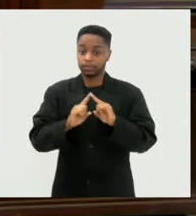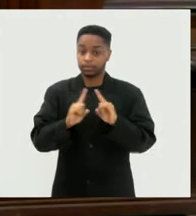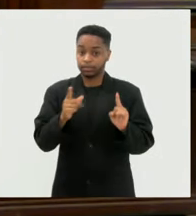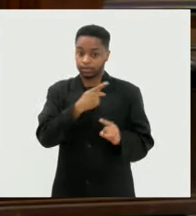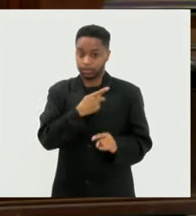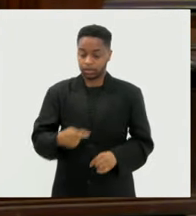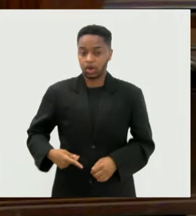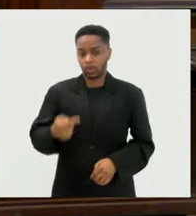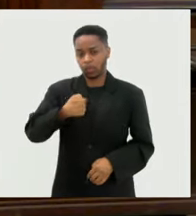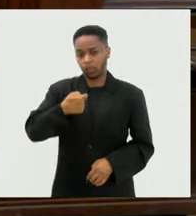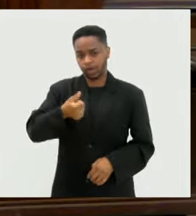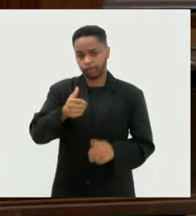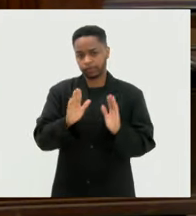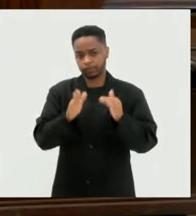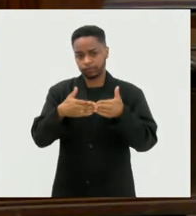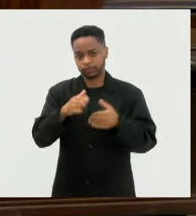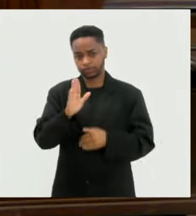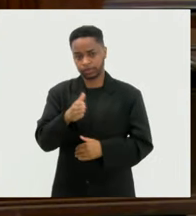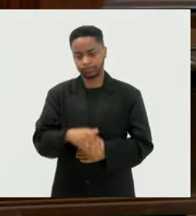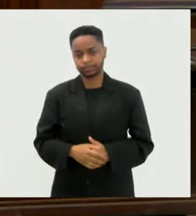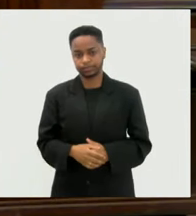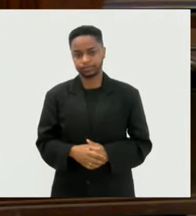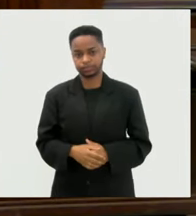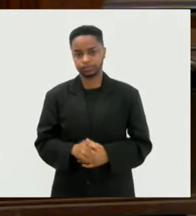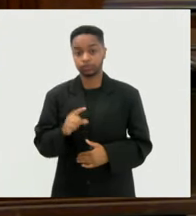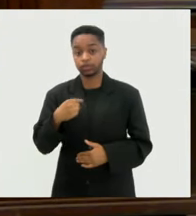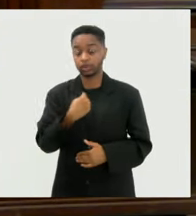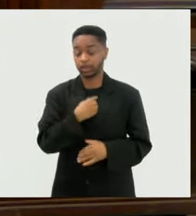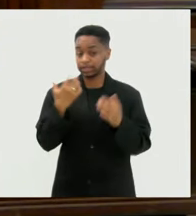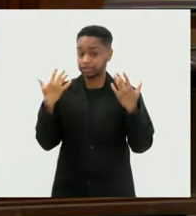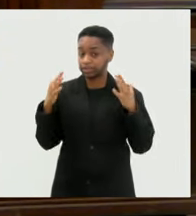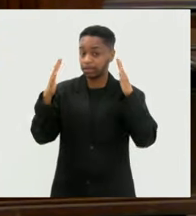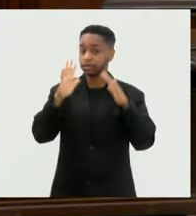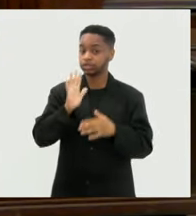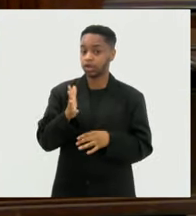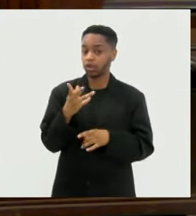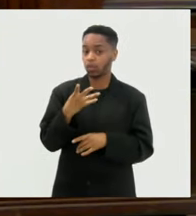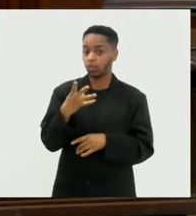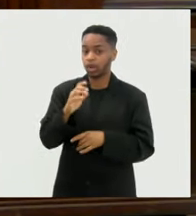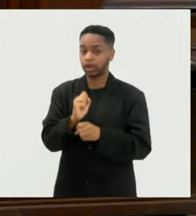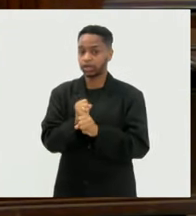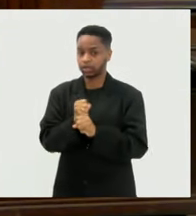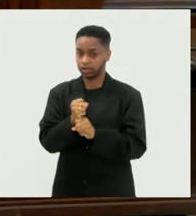encerrar, já que estamos comemorando 40 anos